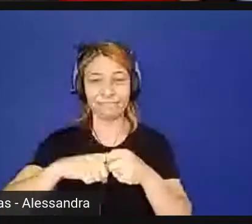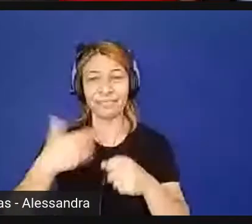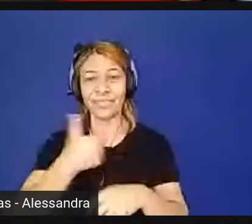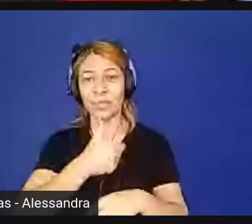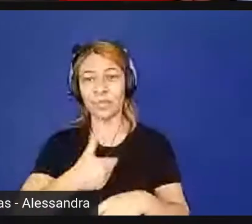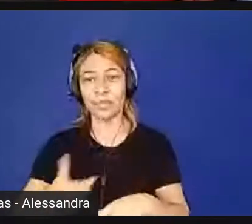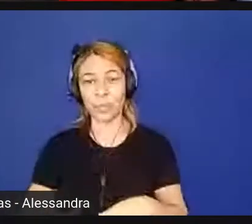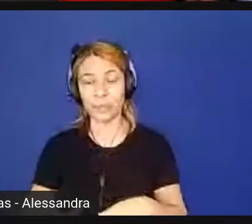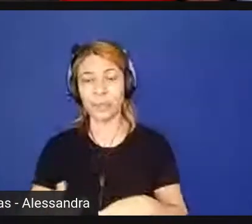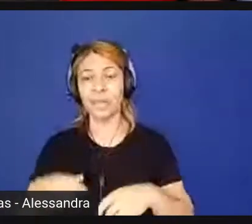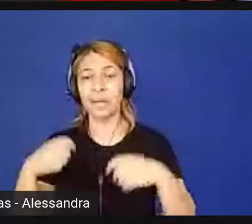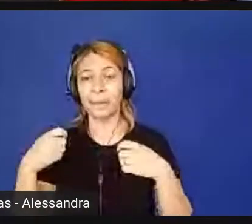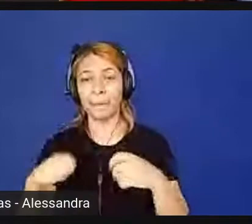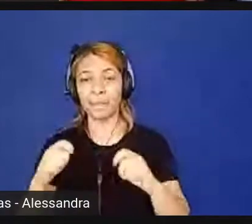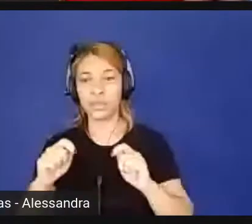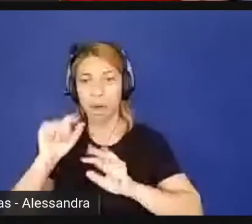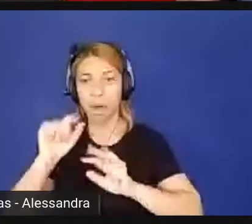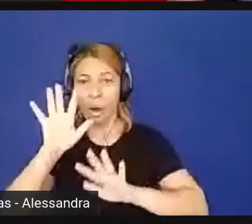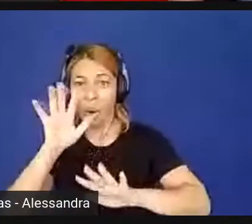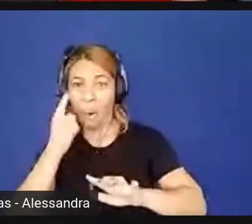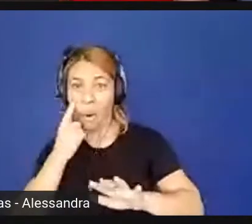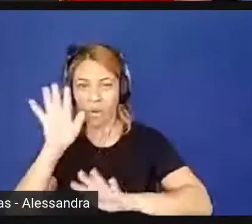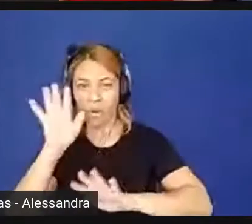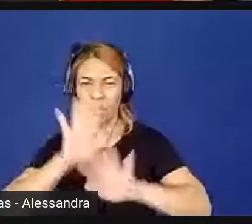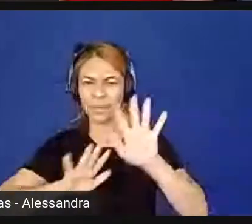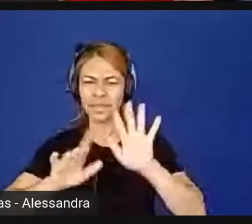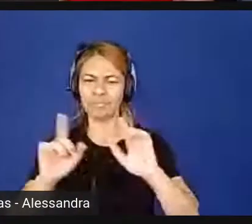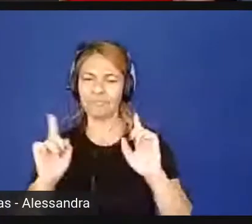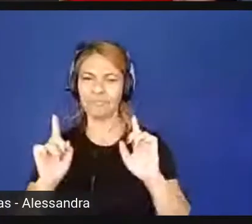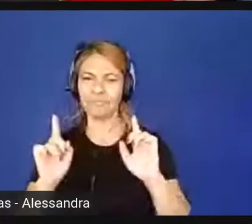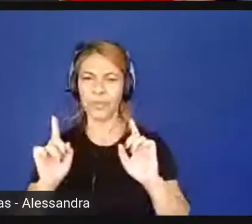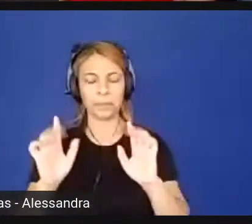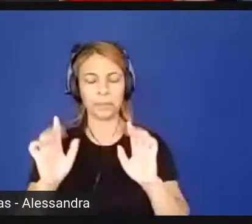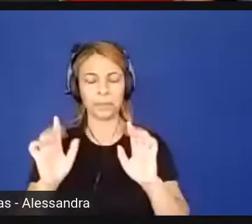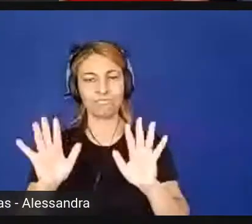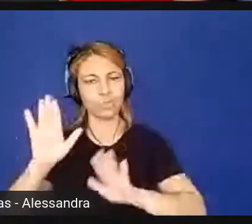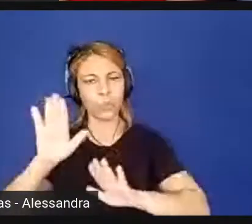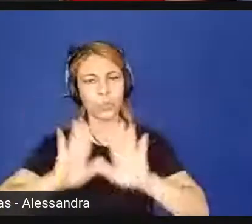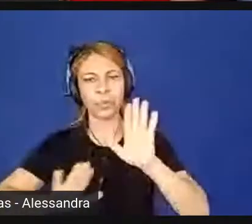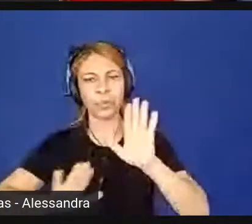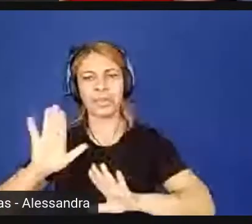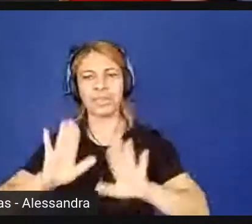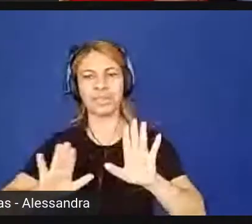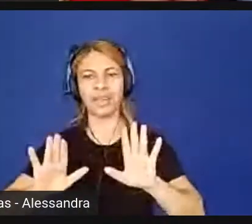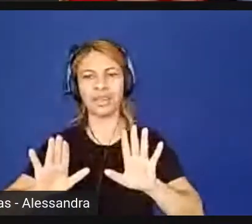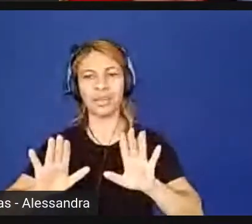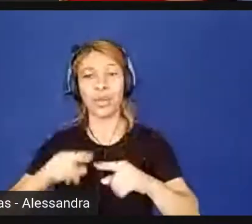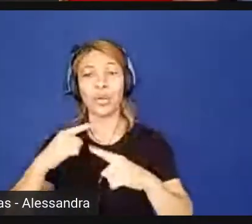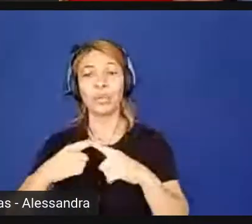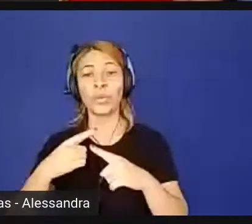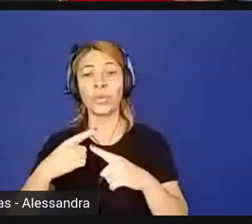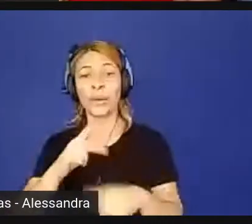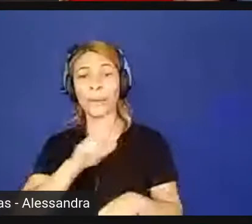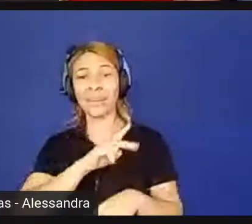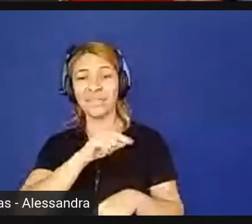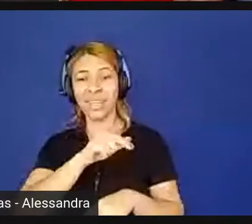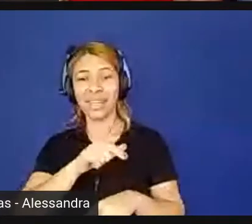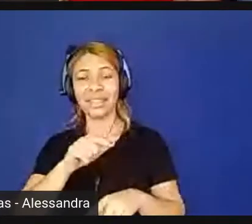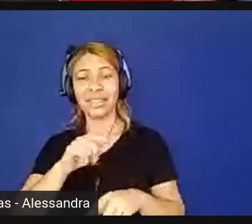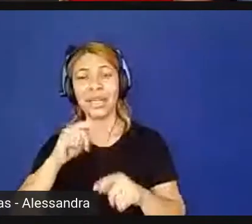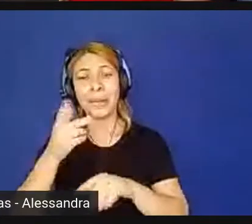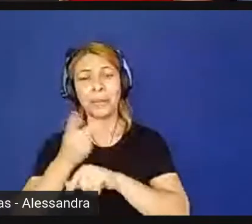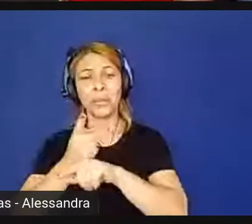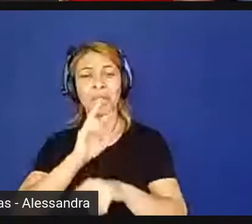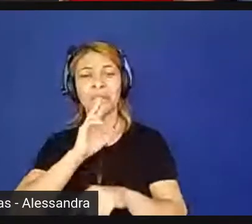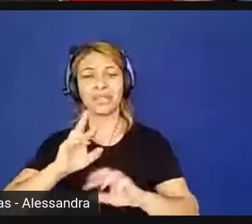cuidado, mas não cuidado, cuidado. Nós somos diferentes. Tá? O setor privado está atrás de resultados a longo prazo.